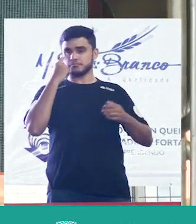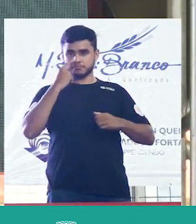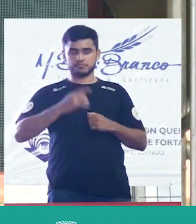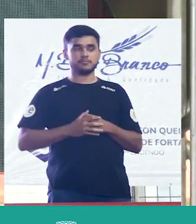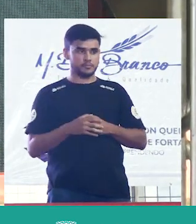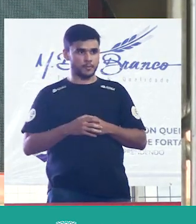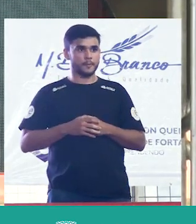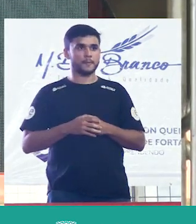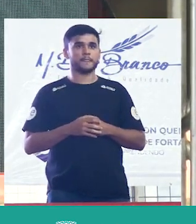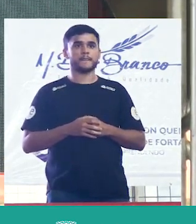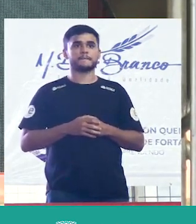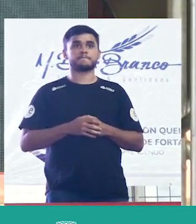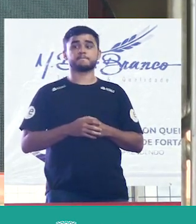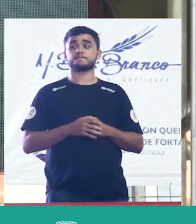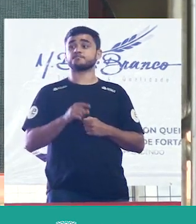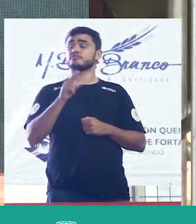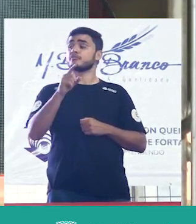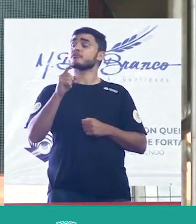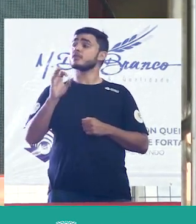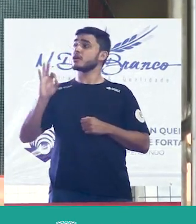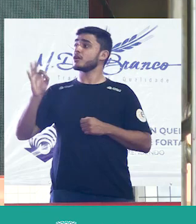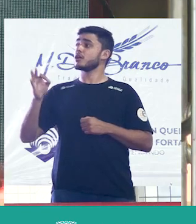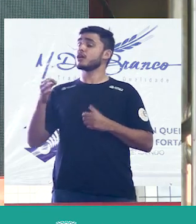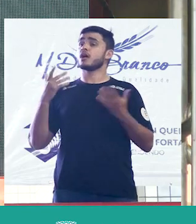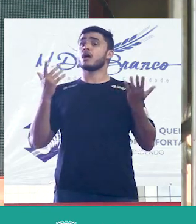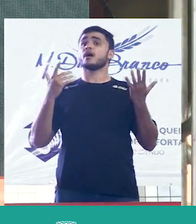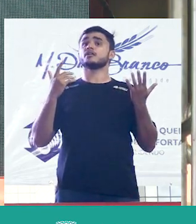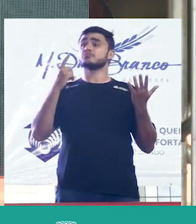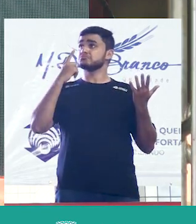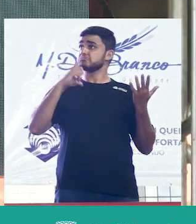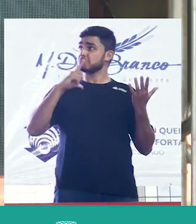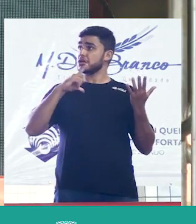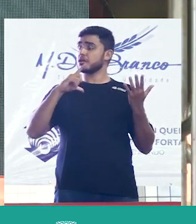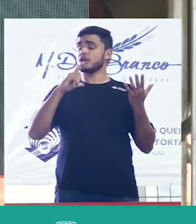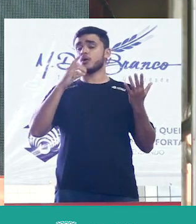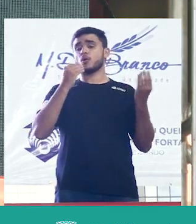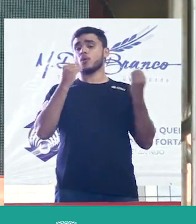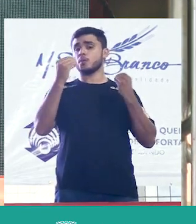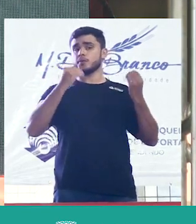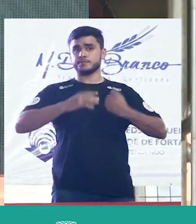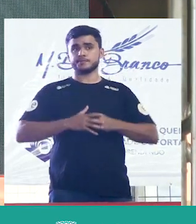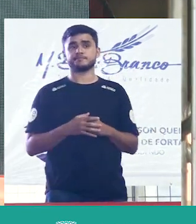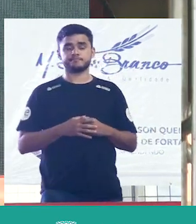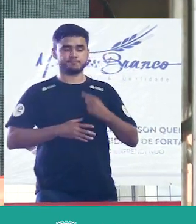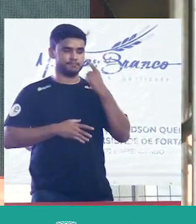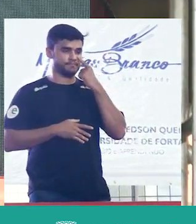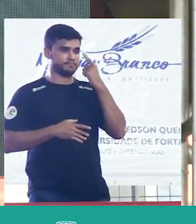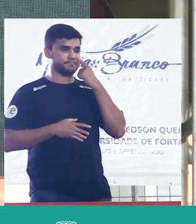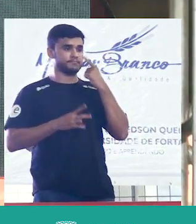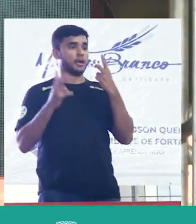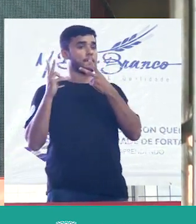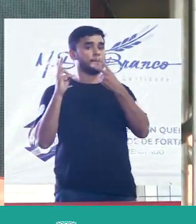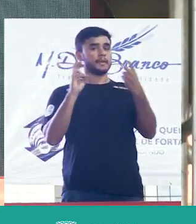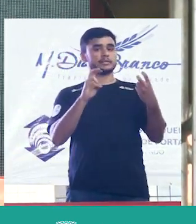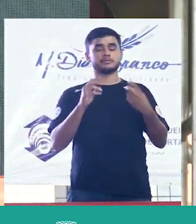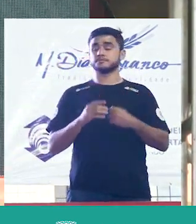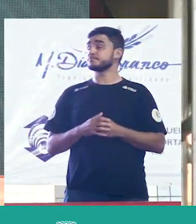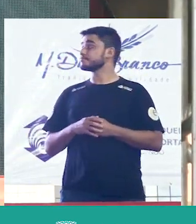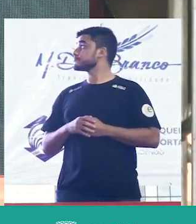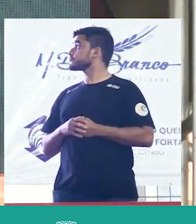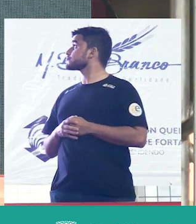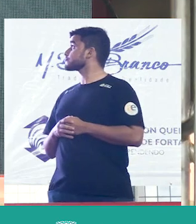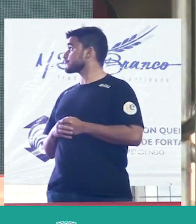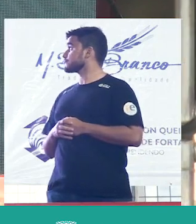massa teórica. Sim, professor, e onde é que tem rendimento aí? Vamos lá, olha como é que você desconfia.